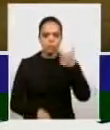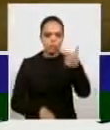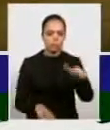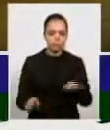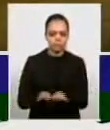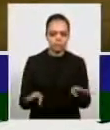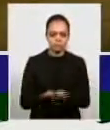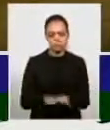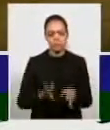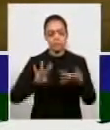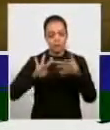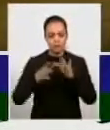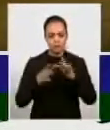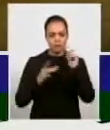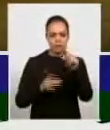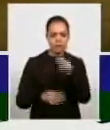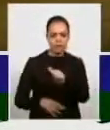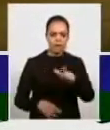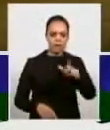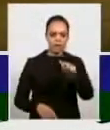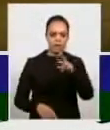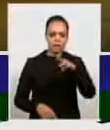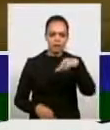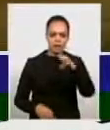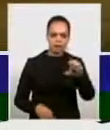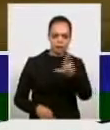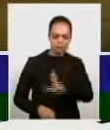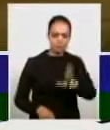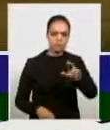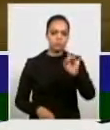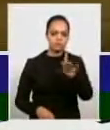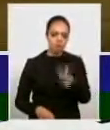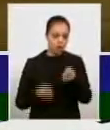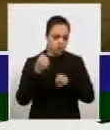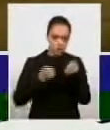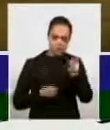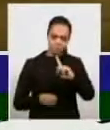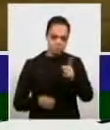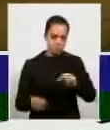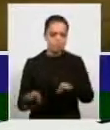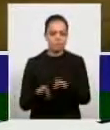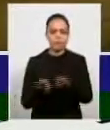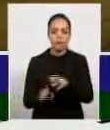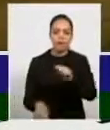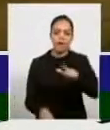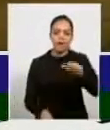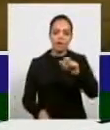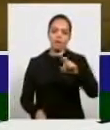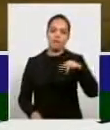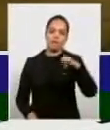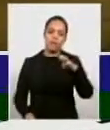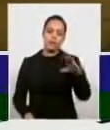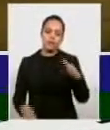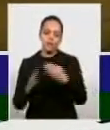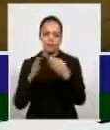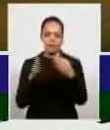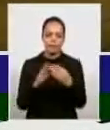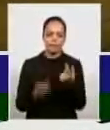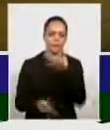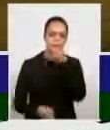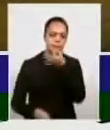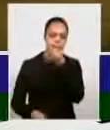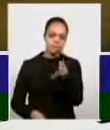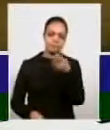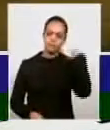outro relacionado aos alarmes de Uberlândia, não especificamente alarmes de veículos, mas alarmes residenciais. E por sugestão aqui